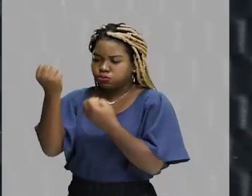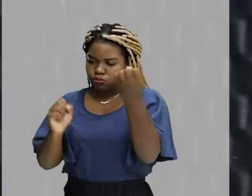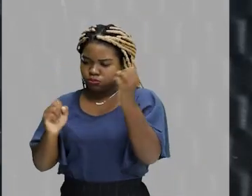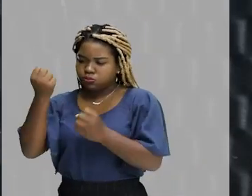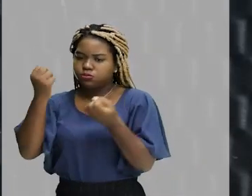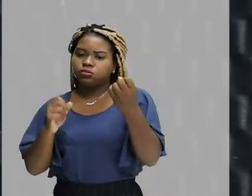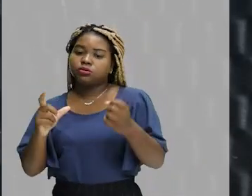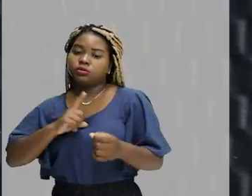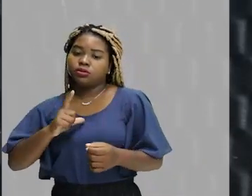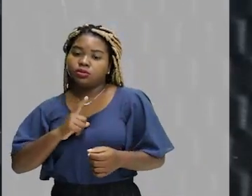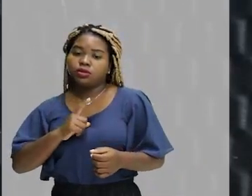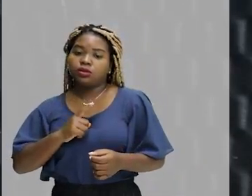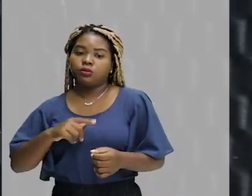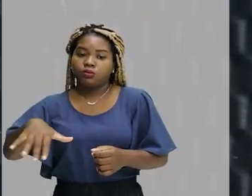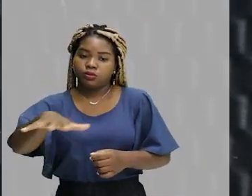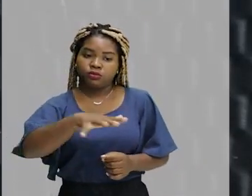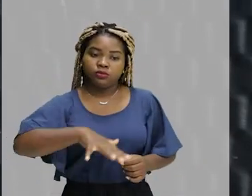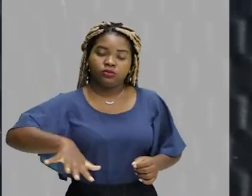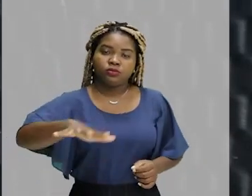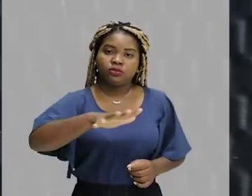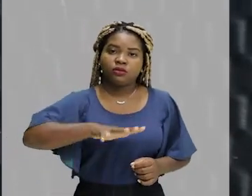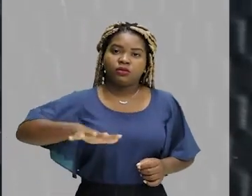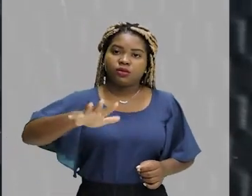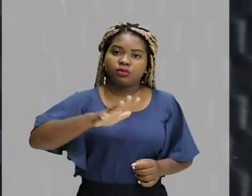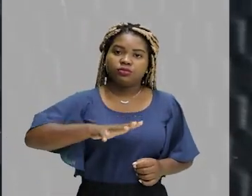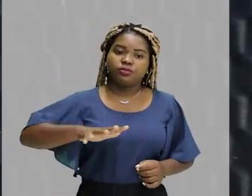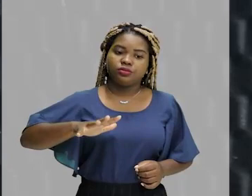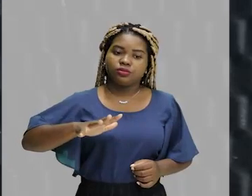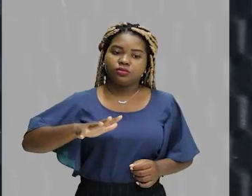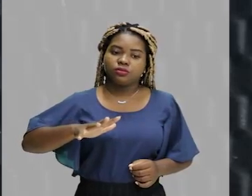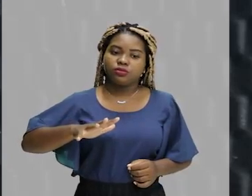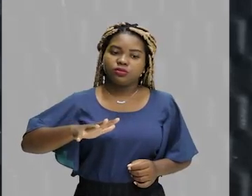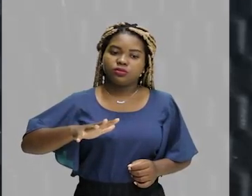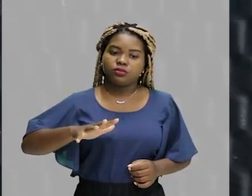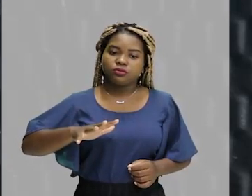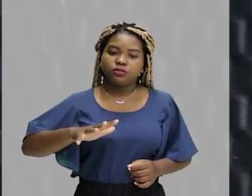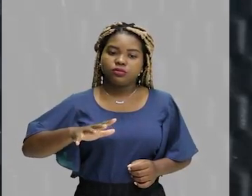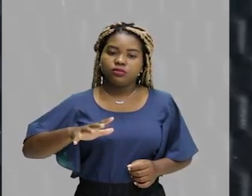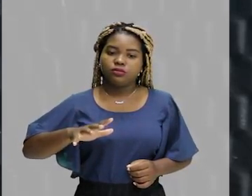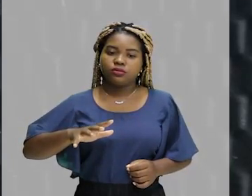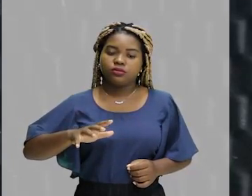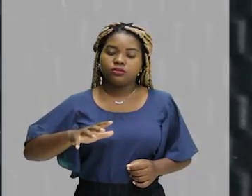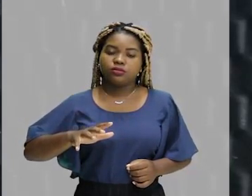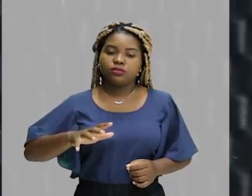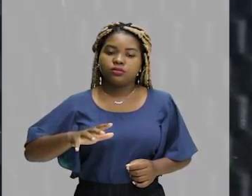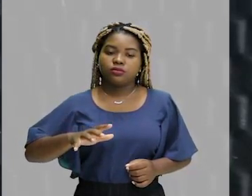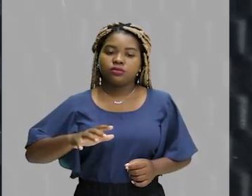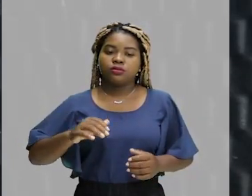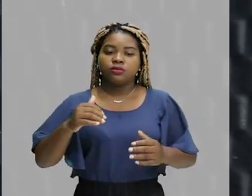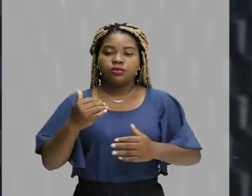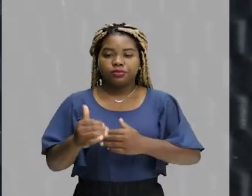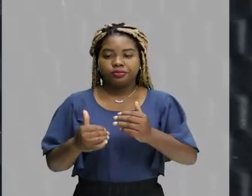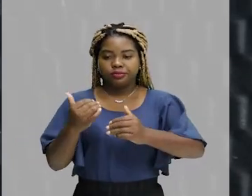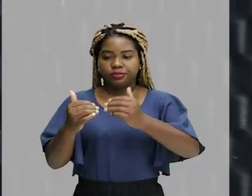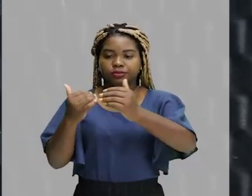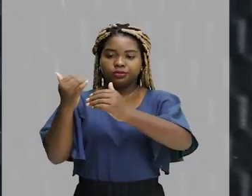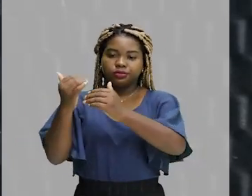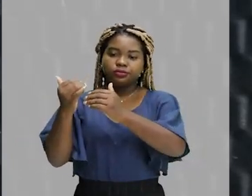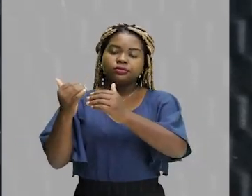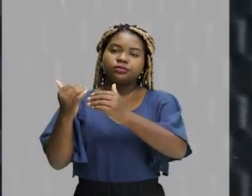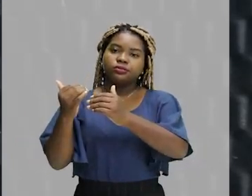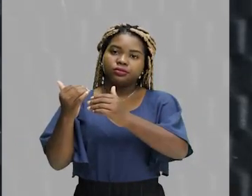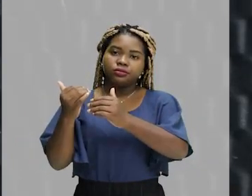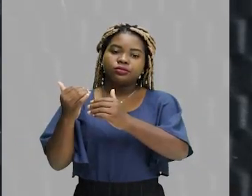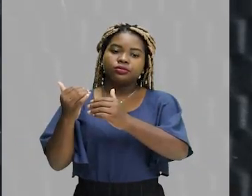espaço, um território, ela tem um elemento ali colocado como fundamento de terra para ser desenvolvido. E aí nós